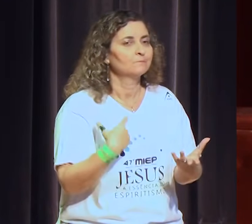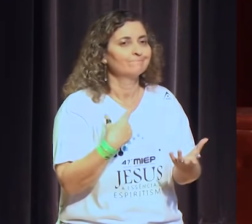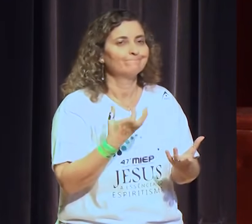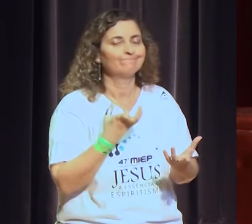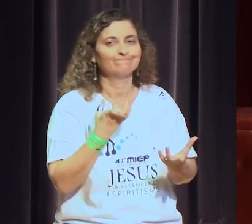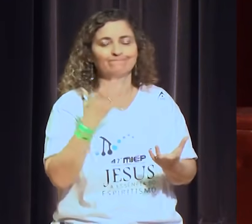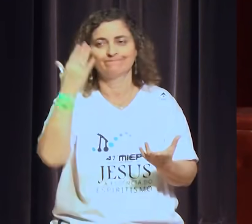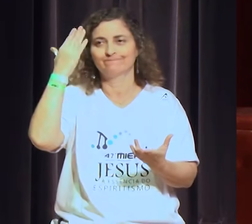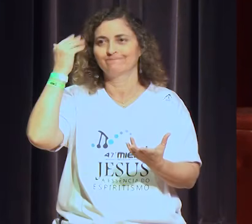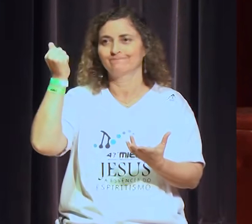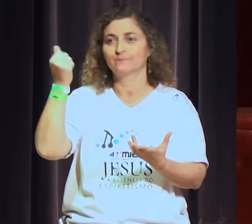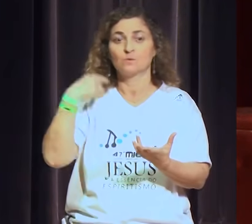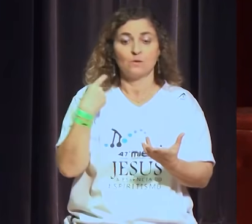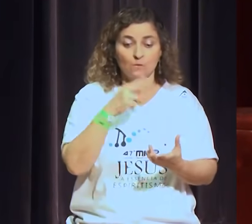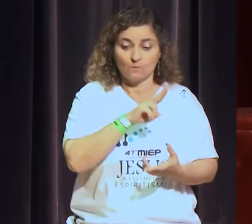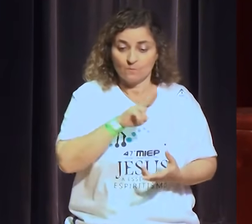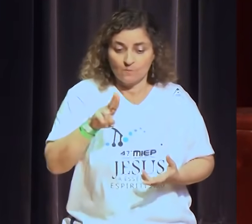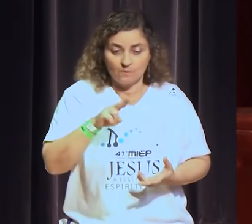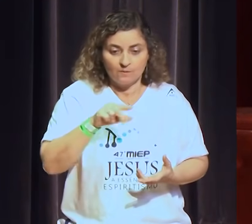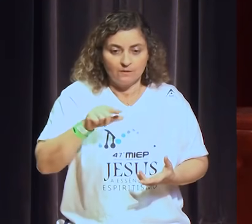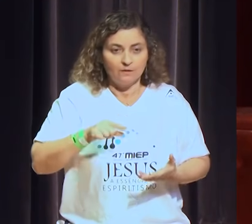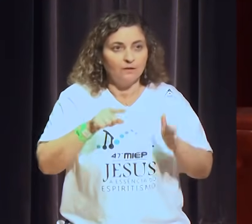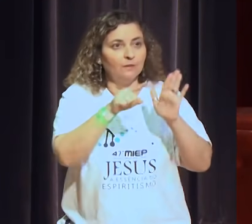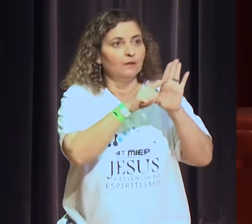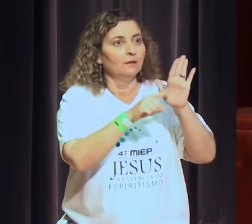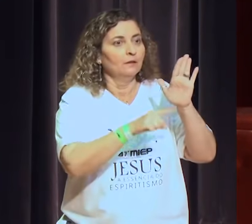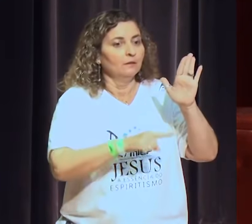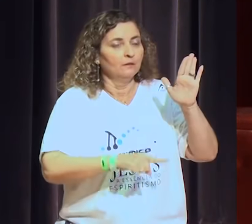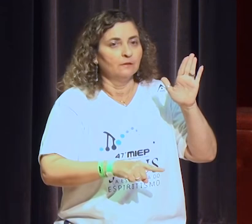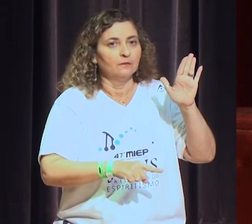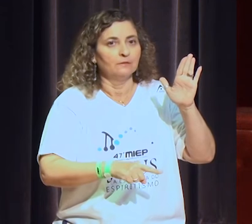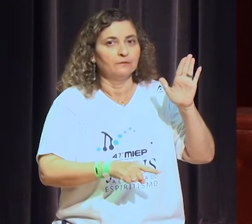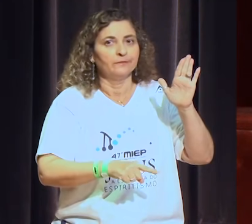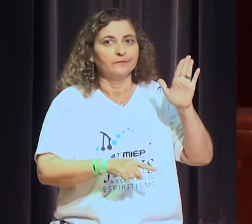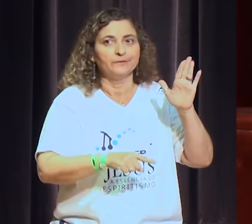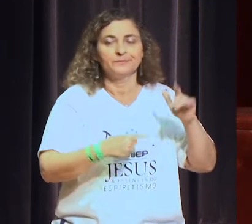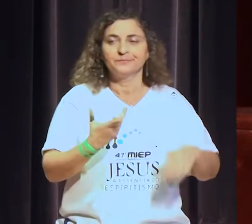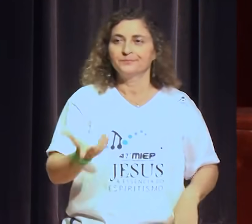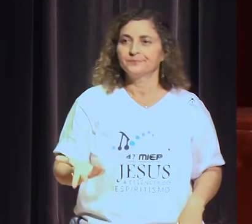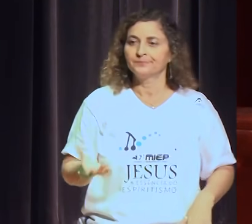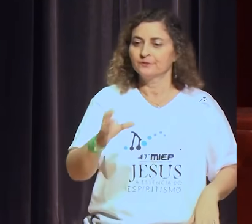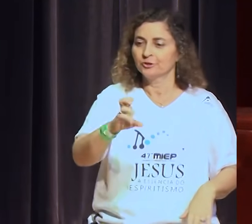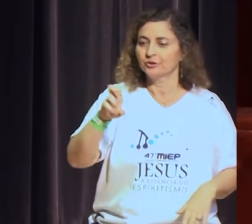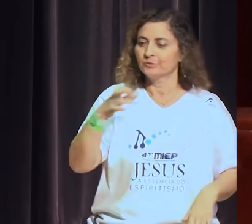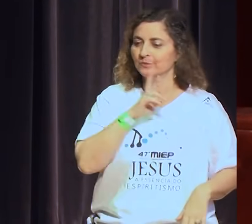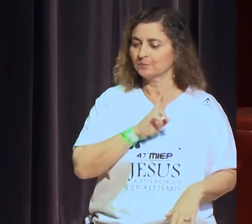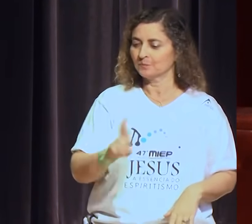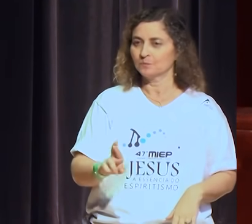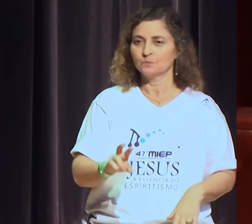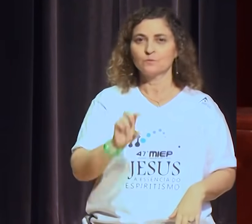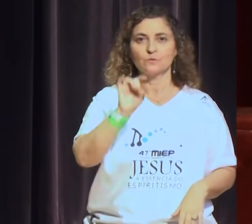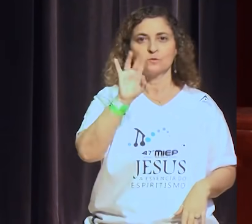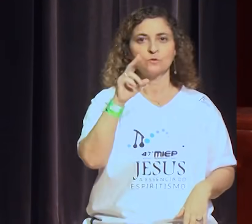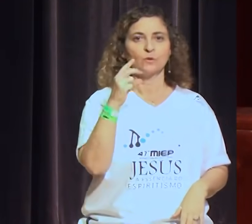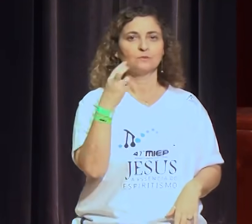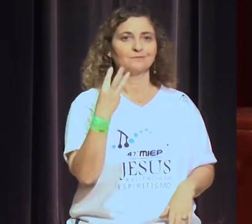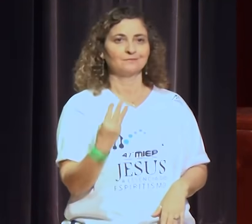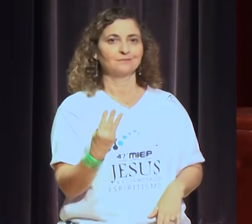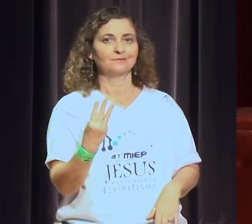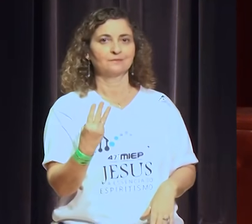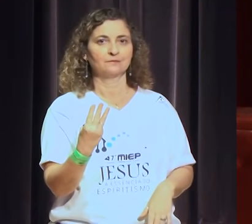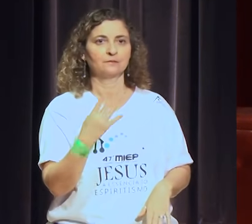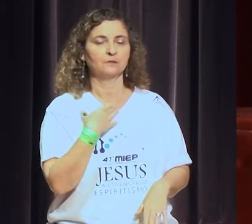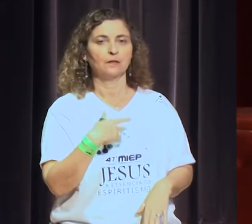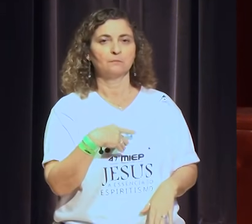Jesus tem ministro, fala, quantos ministérios, Chico? Quantos? São quantos? Quais são os ministros? Aí o Chico falou só três, e a pessoa não perguntou